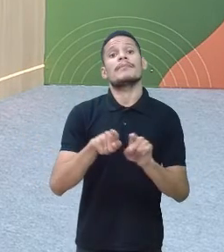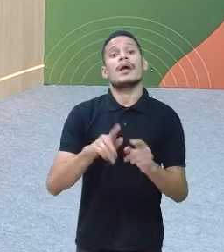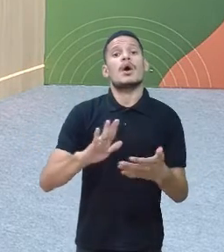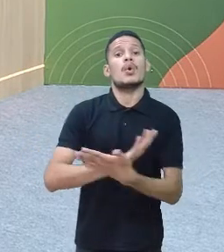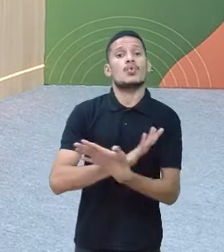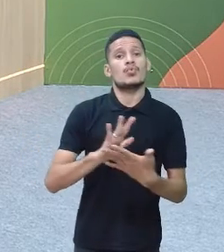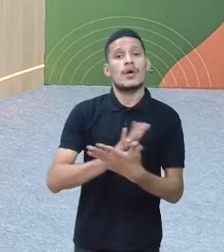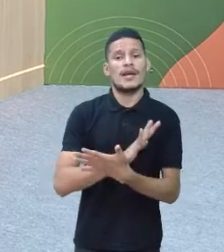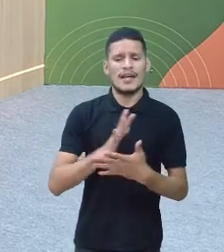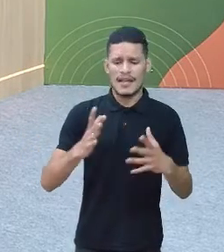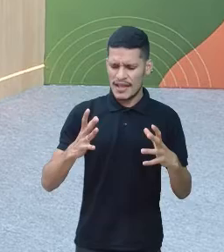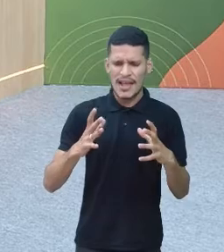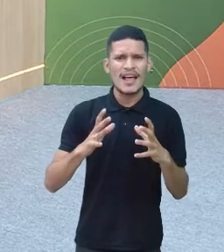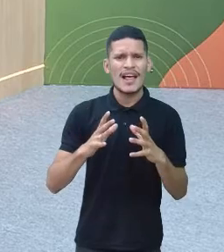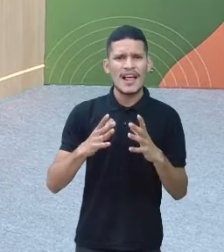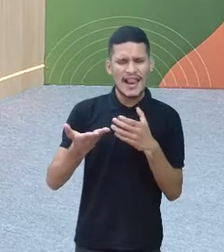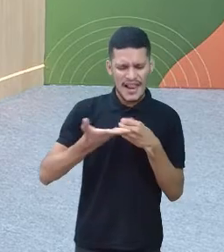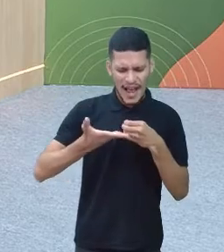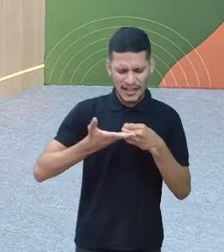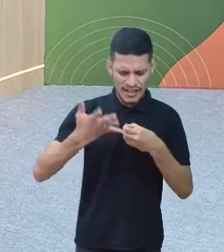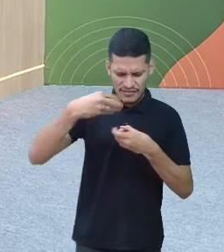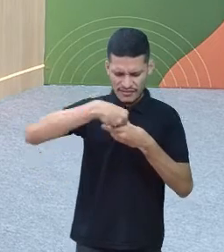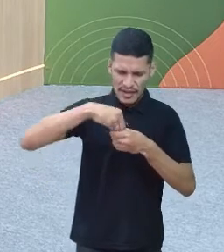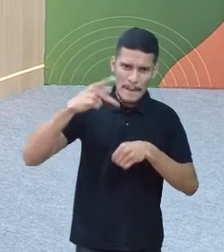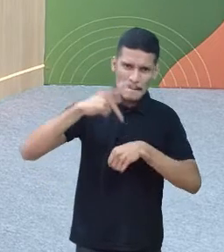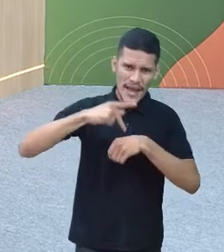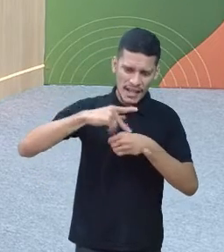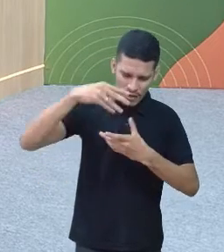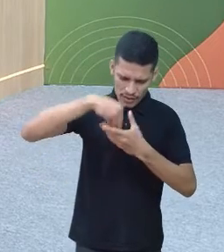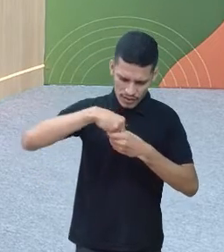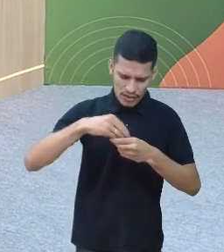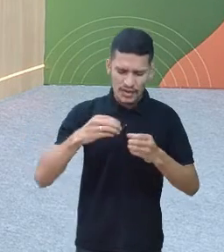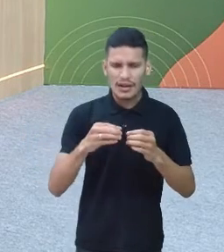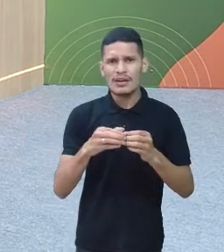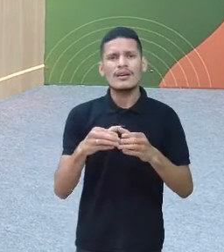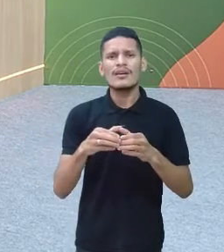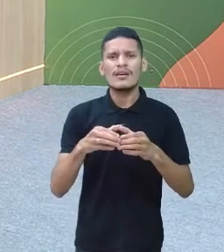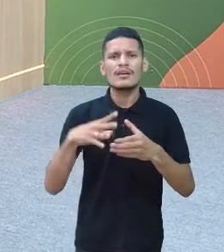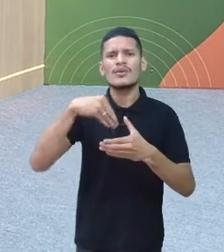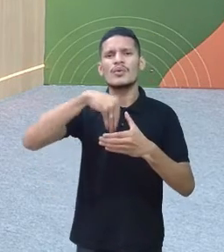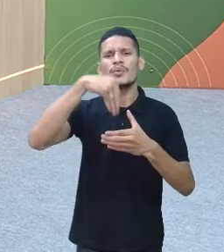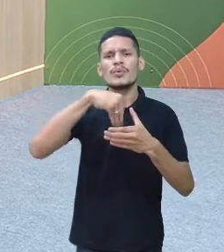pedra. Mas por que isso? Bom,